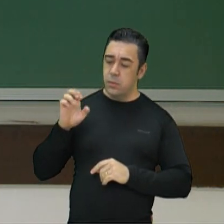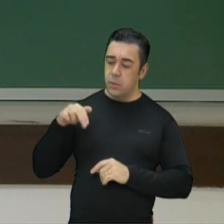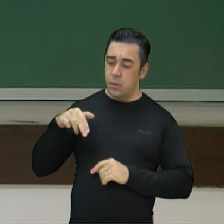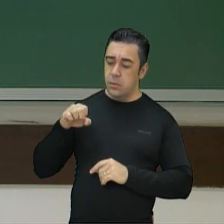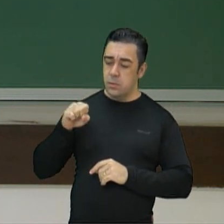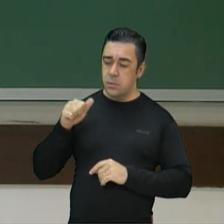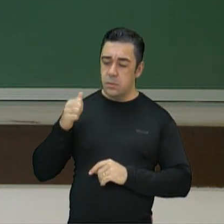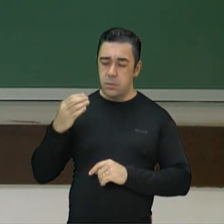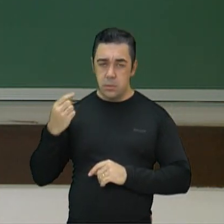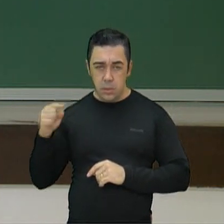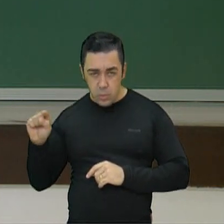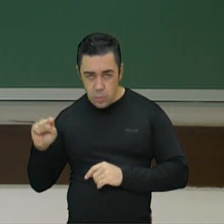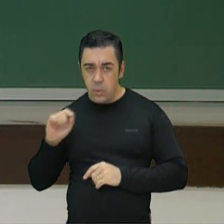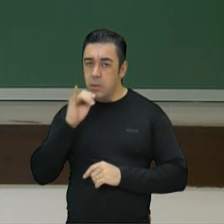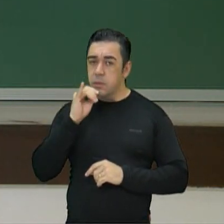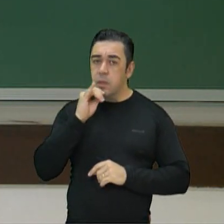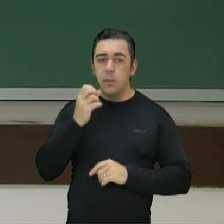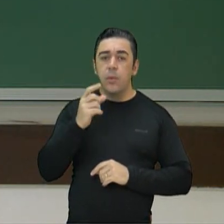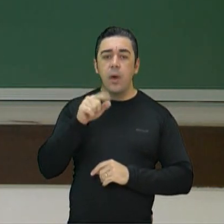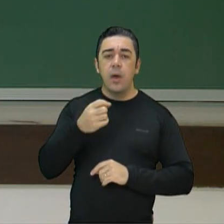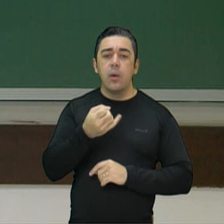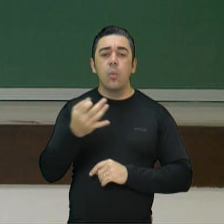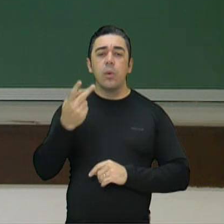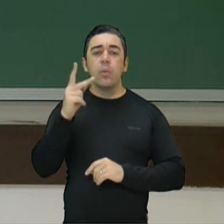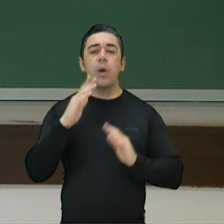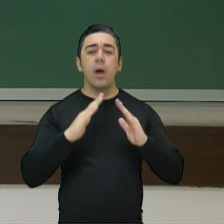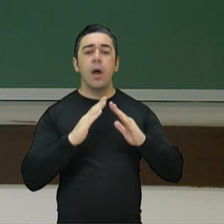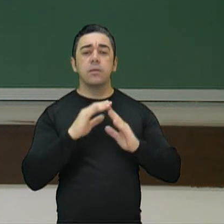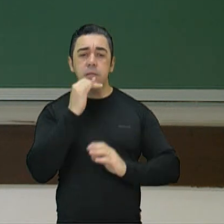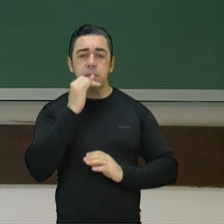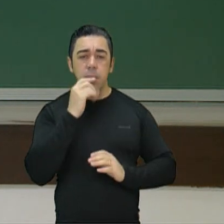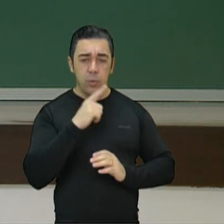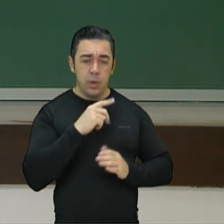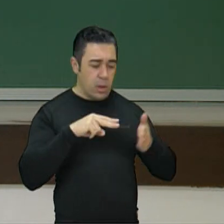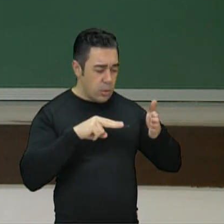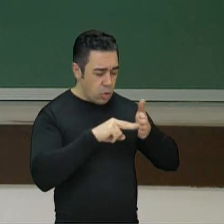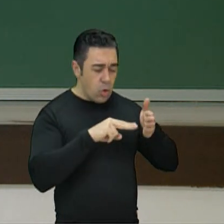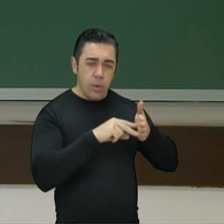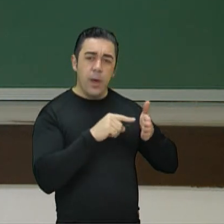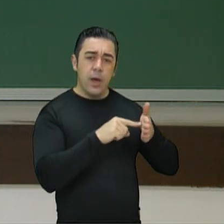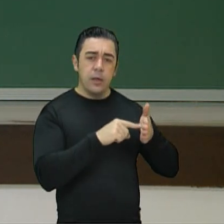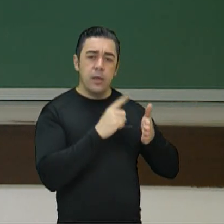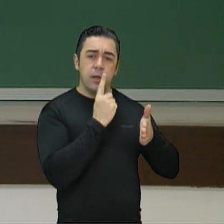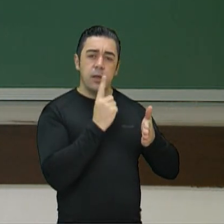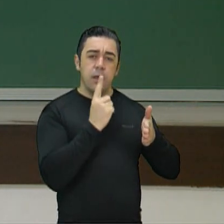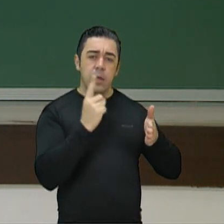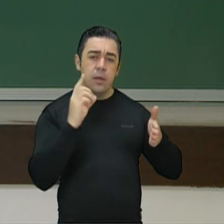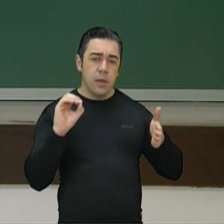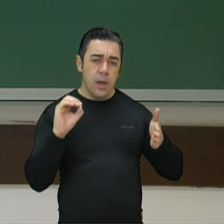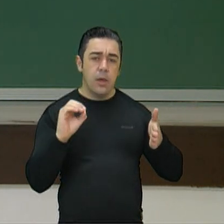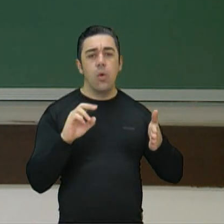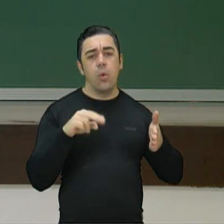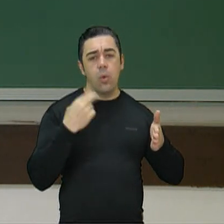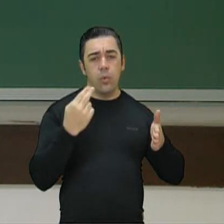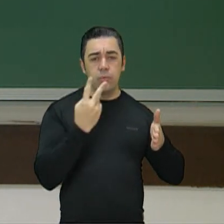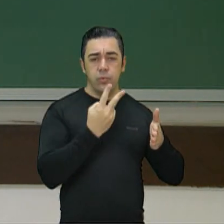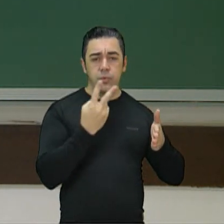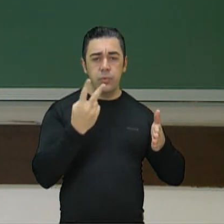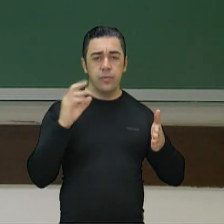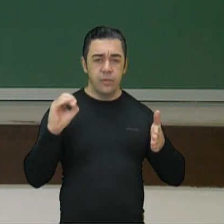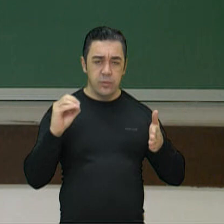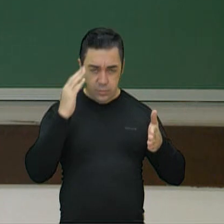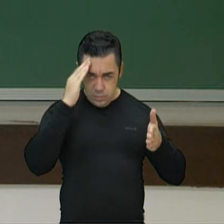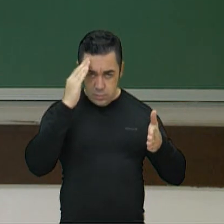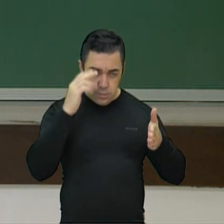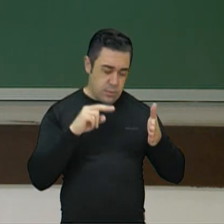A tensão lá é, no caso, a tomada lá da casa, né? Que você liga lá, você fecha o circuito ali, a partir dali